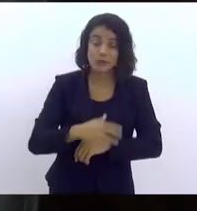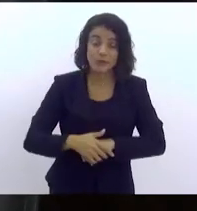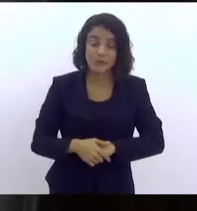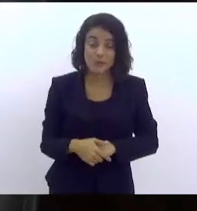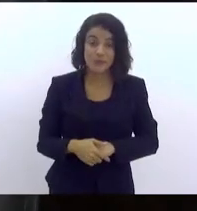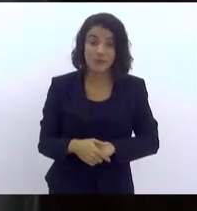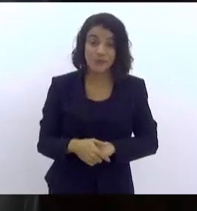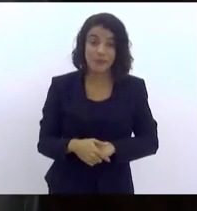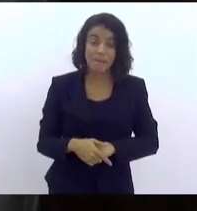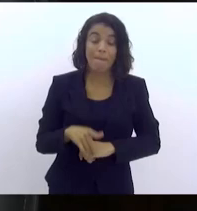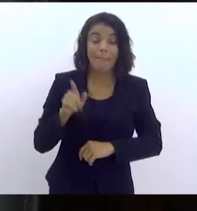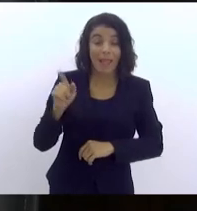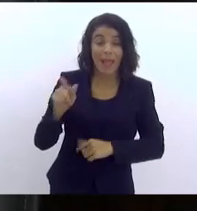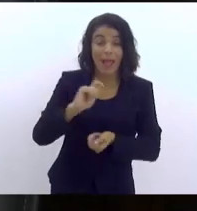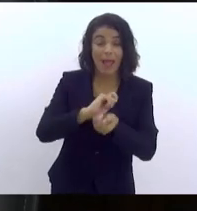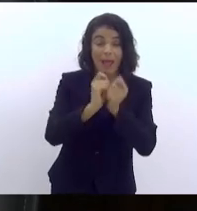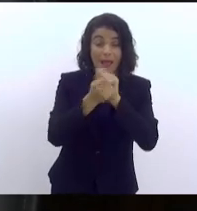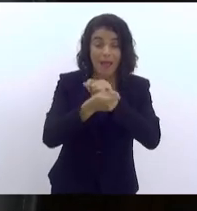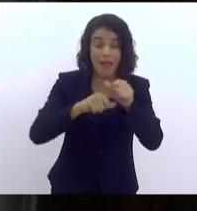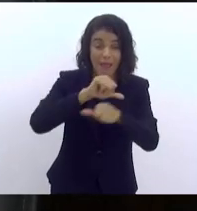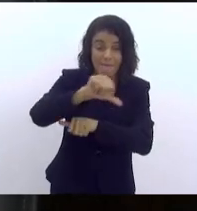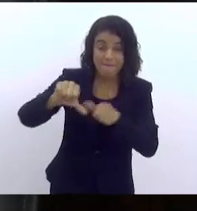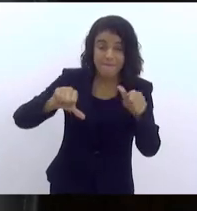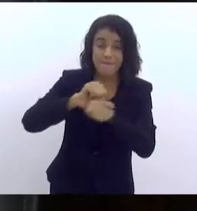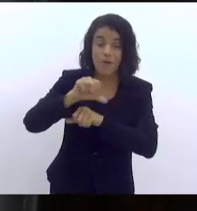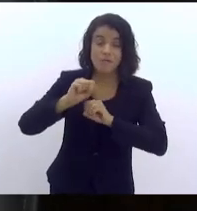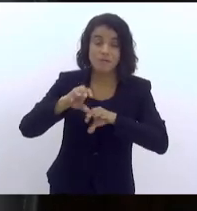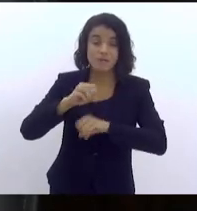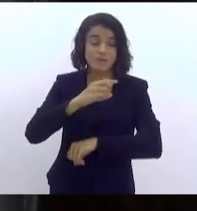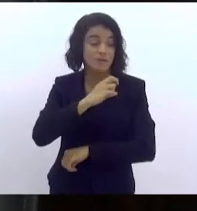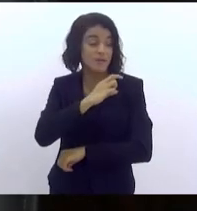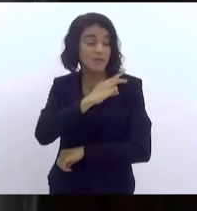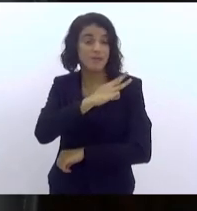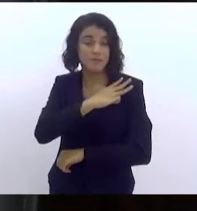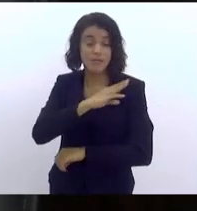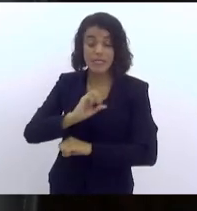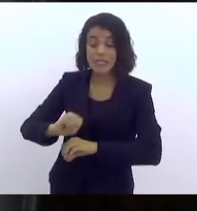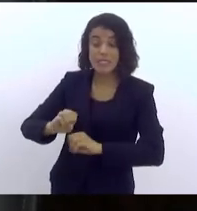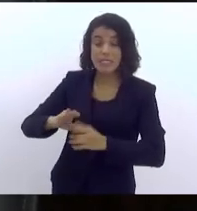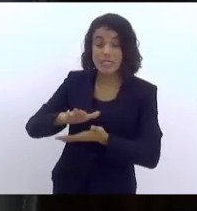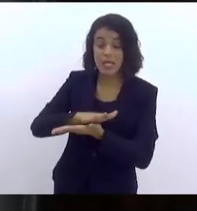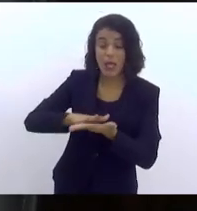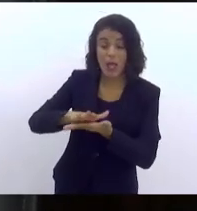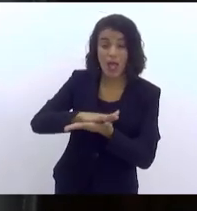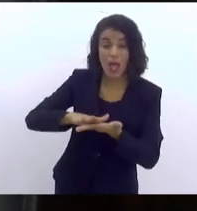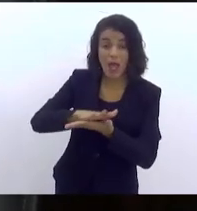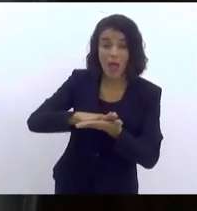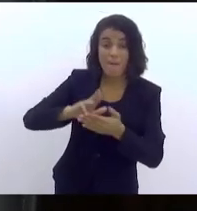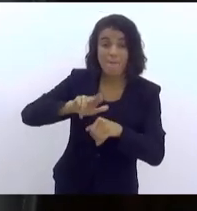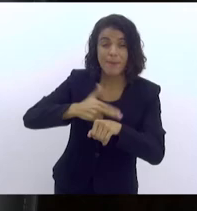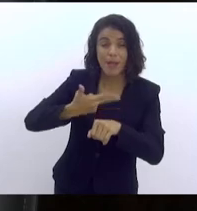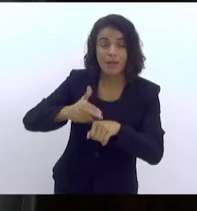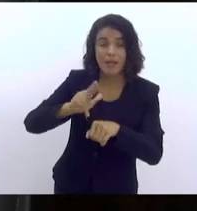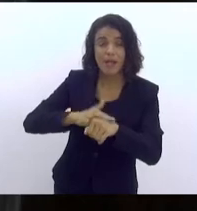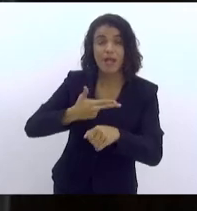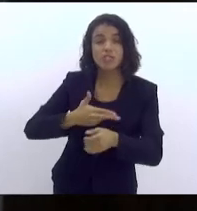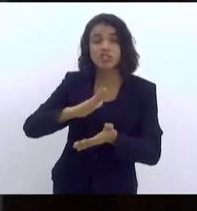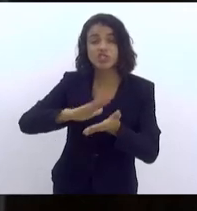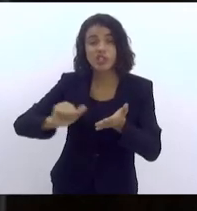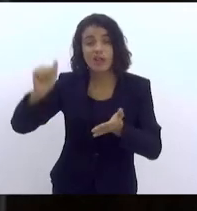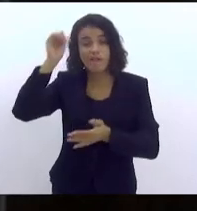a reforma do ensino médio ao passo que ensina os nossos alunos a fazer brigadeiro gourmet retira